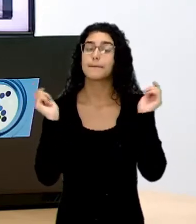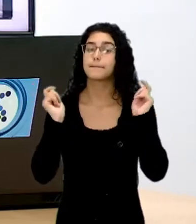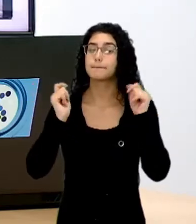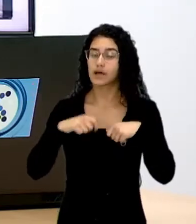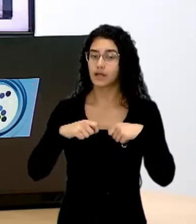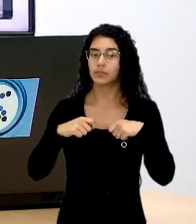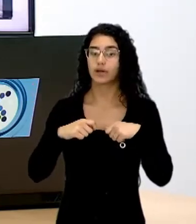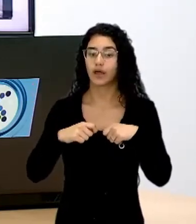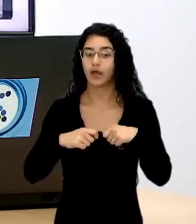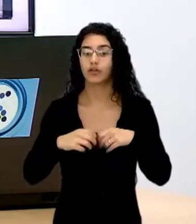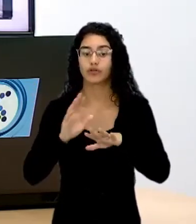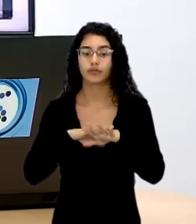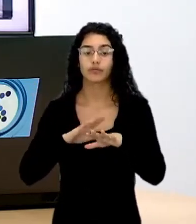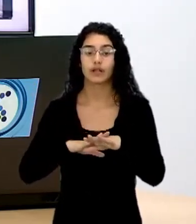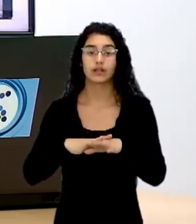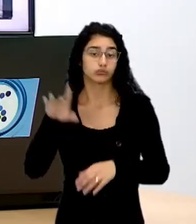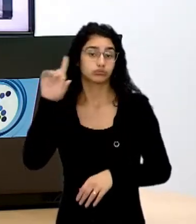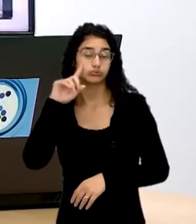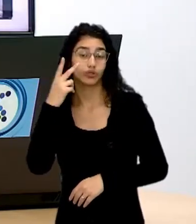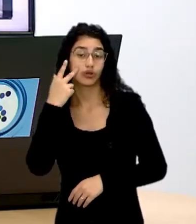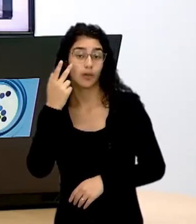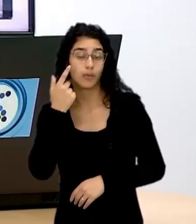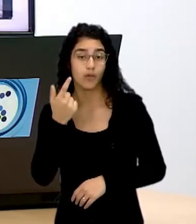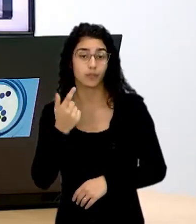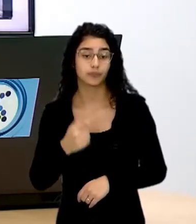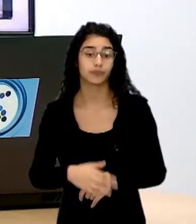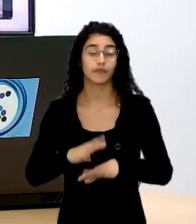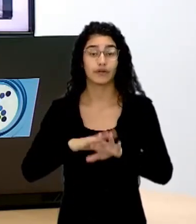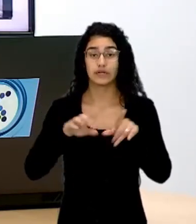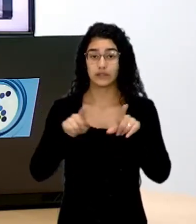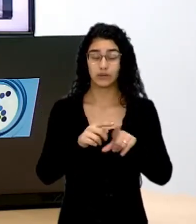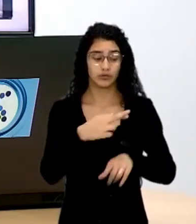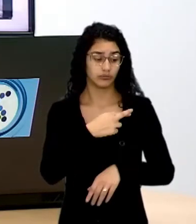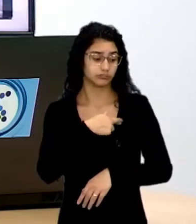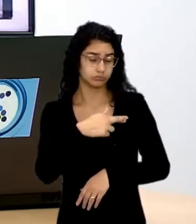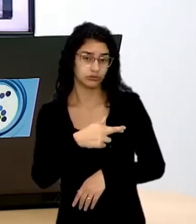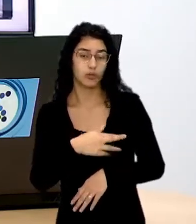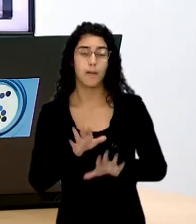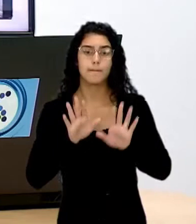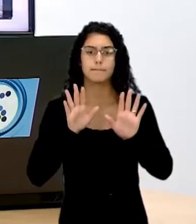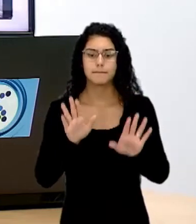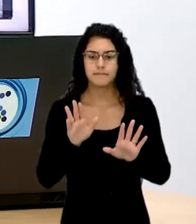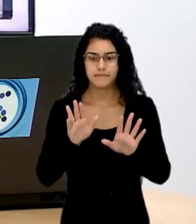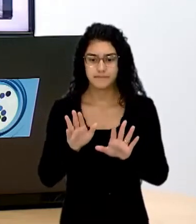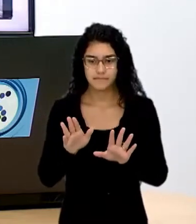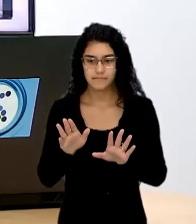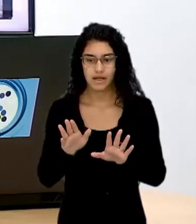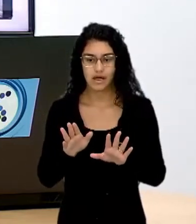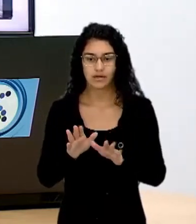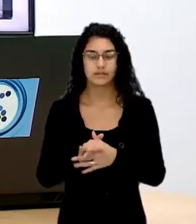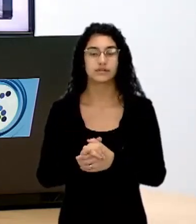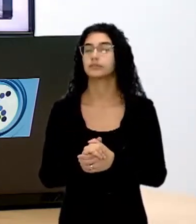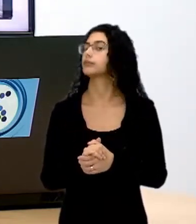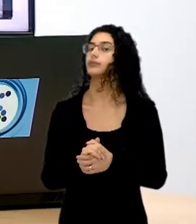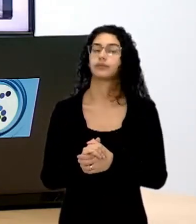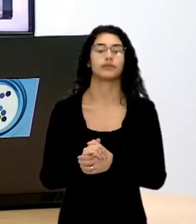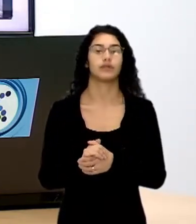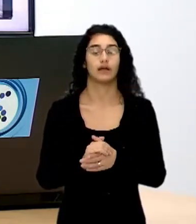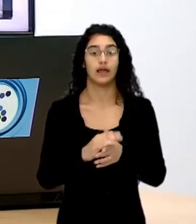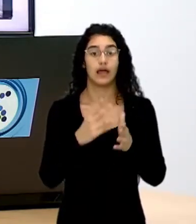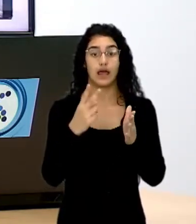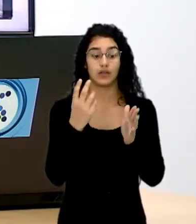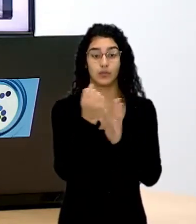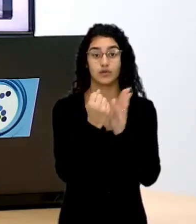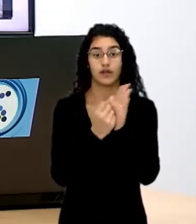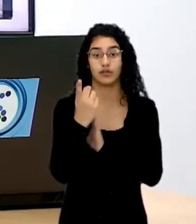possibilidade de cultivar os seus costumes, cultivar sua religião. Só que a partir da segunda metade do século XIX,